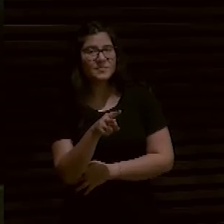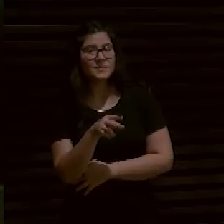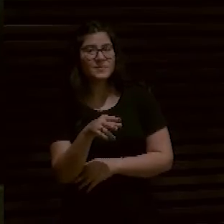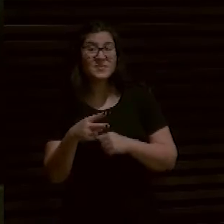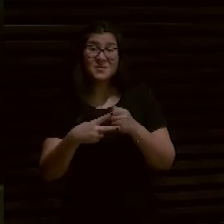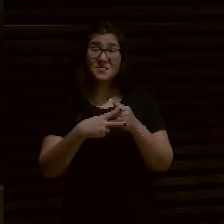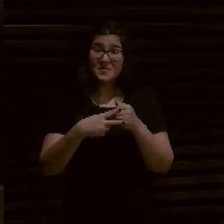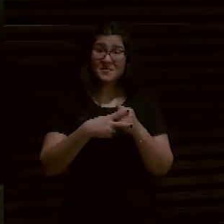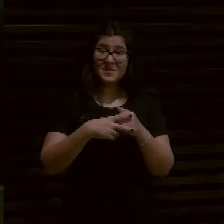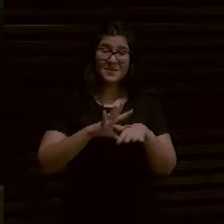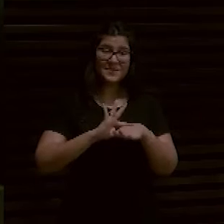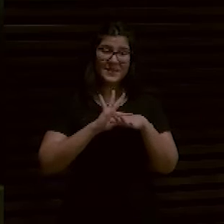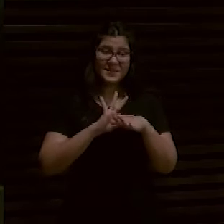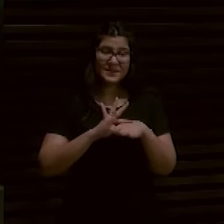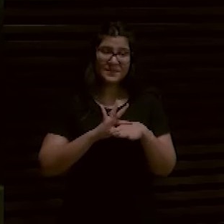Verbo encarnado.